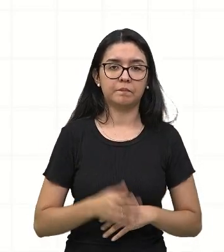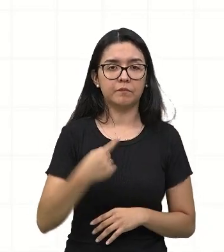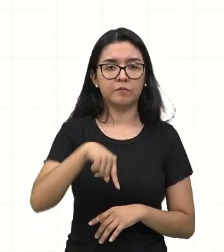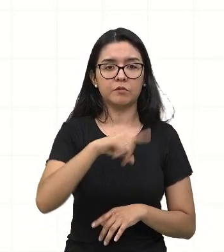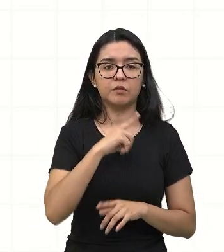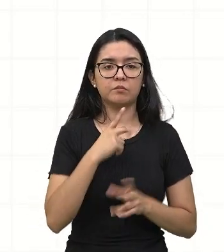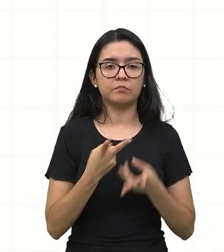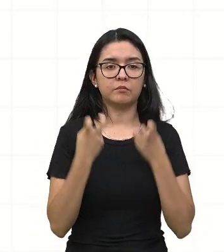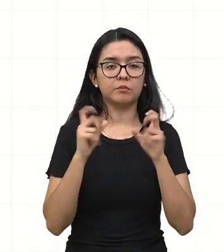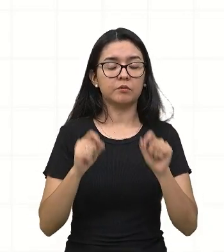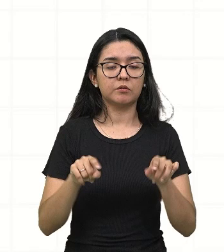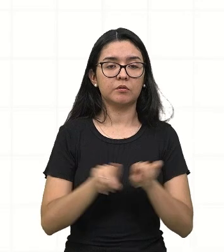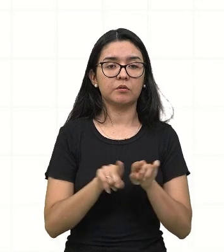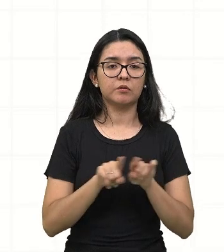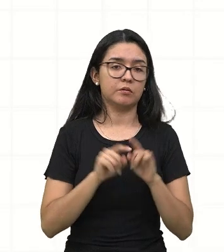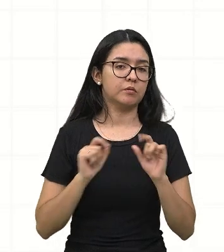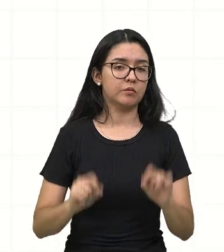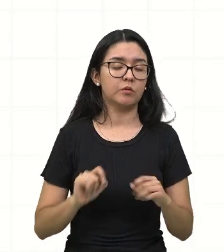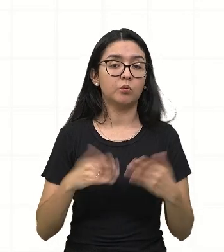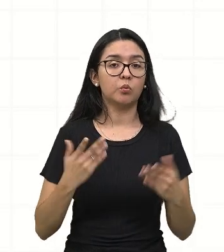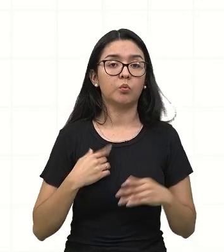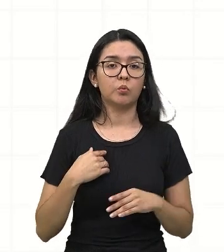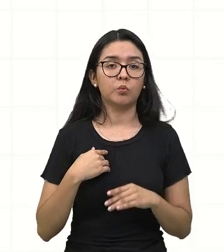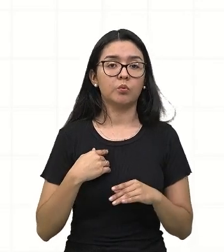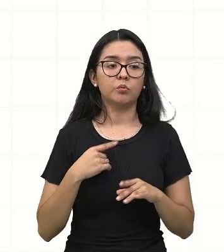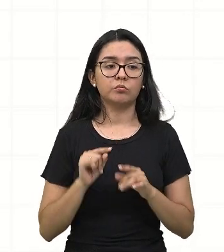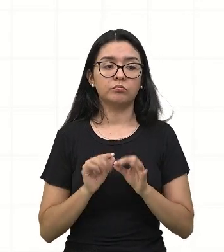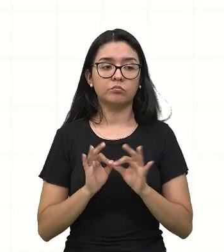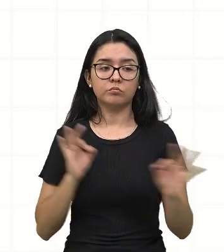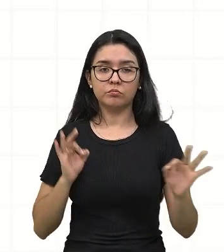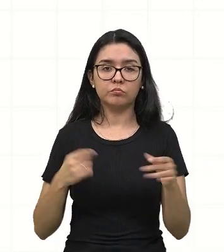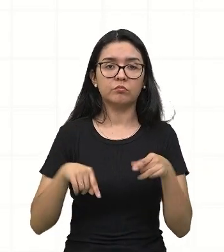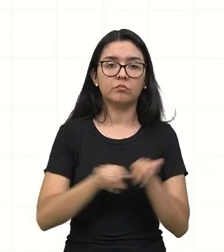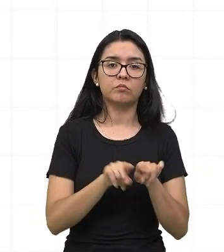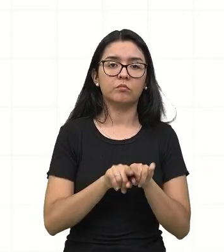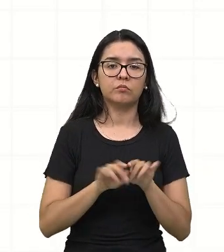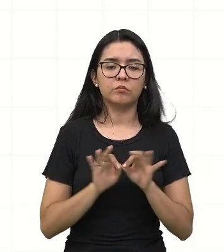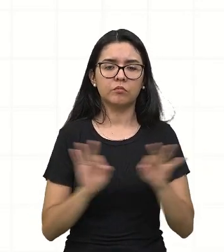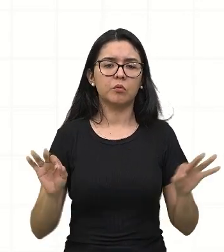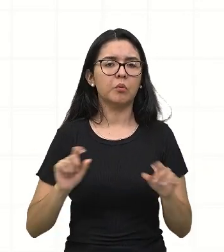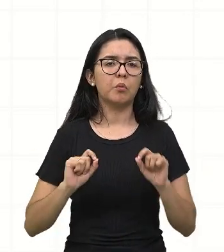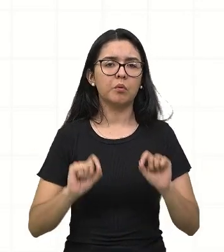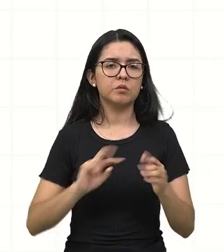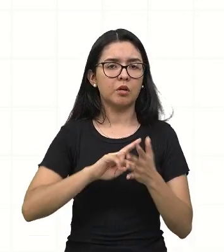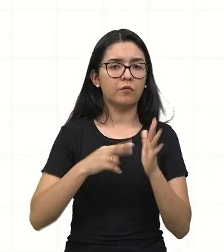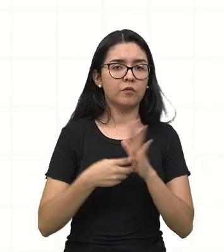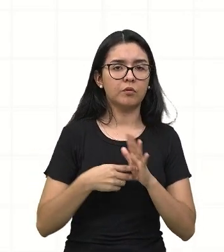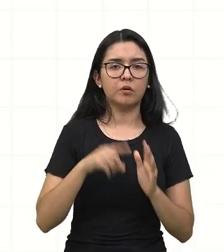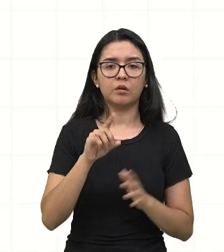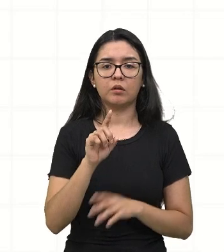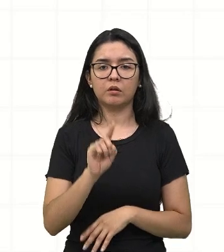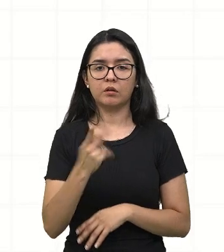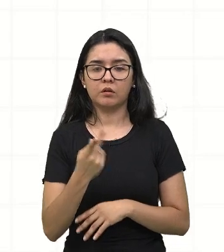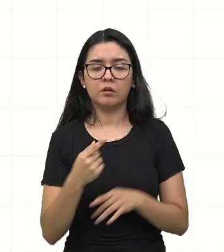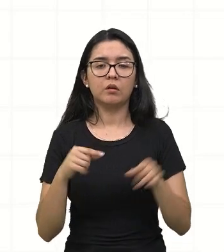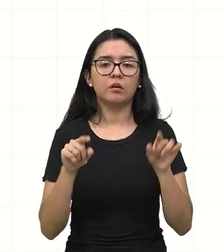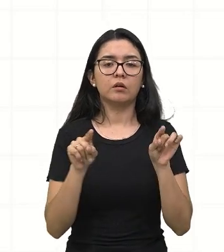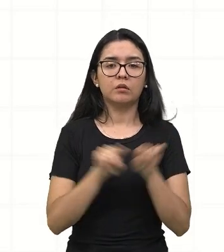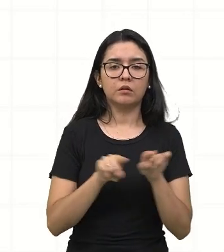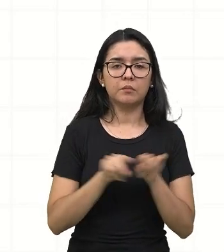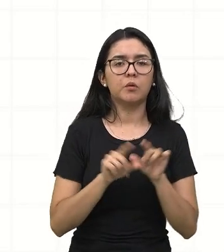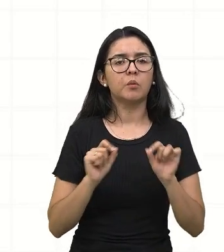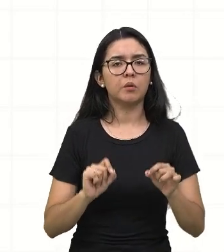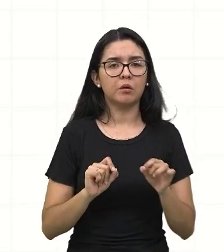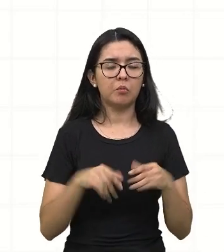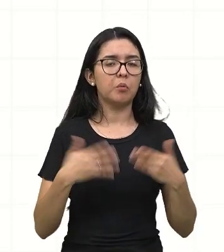ter a percepção do tamanho, da distância, o que equivale a um decâmetro, o que equivale a um hectômetro, o que equivale a um